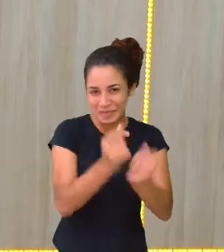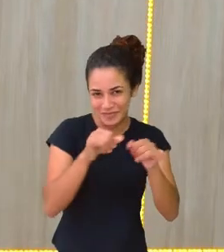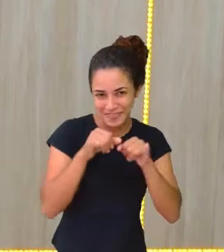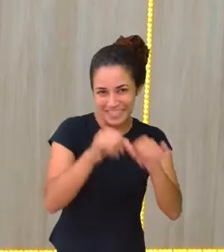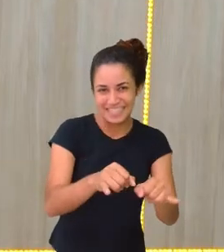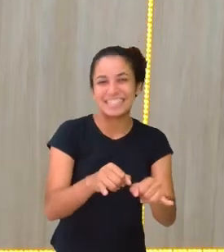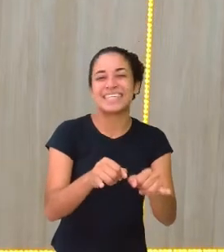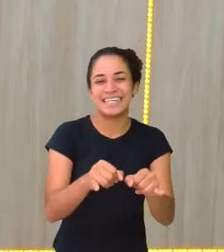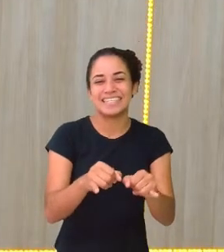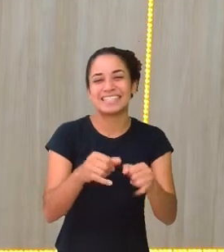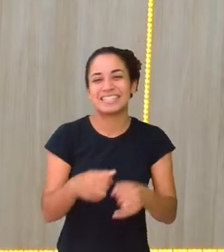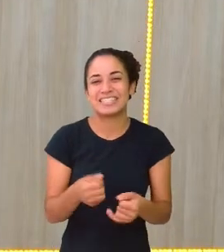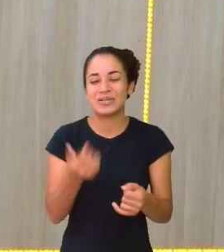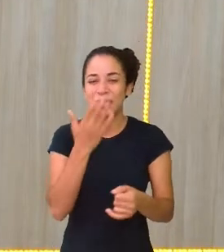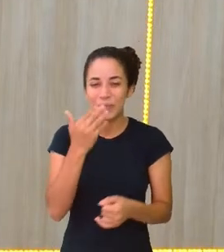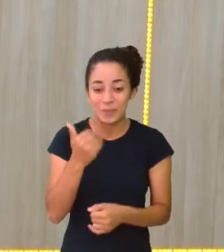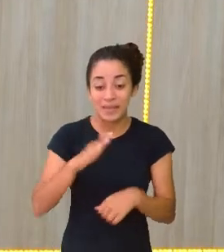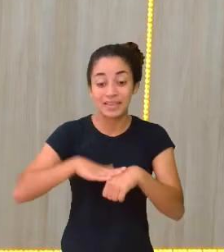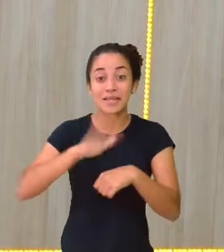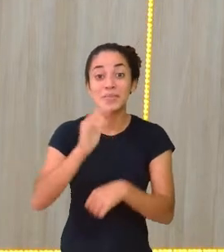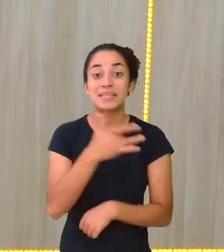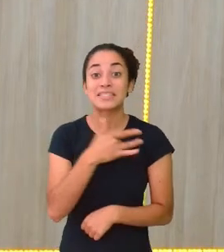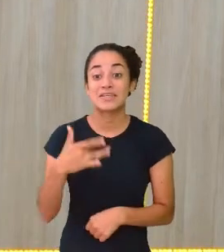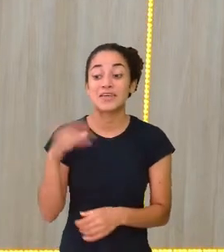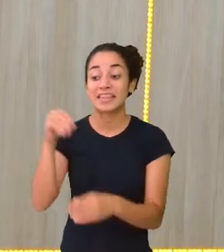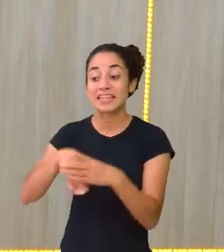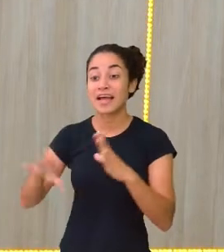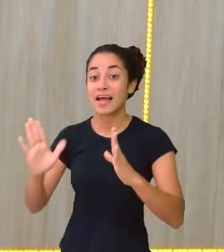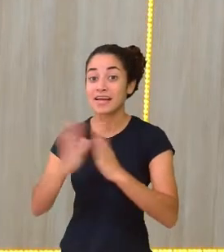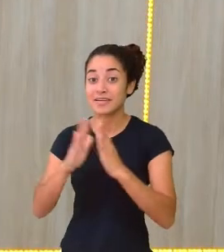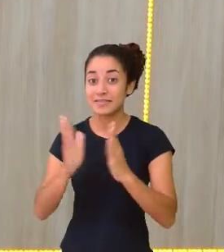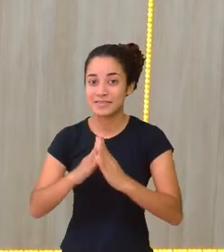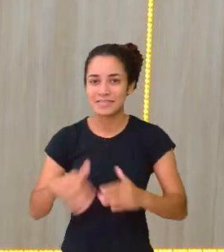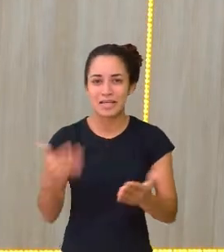trazer alimento mais saudável para dentro de casa, né?